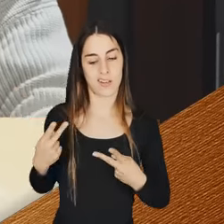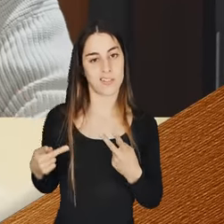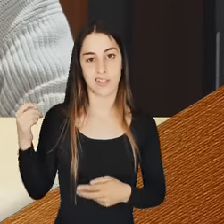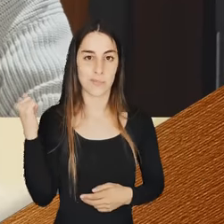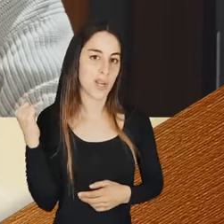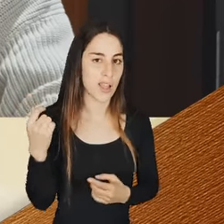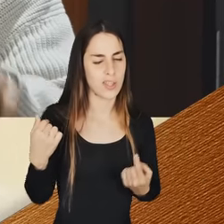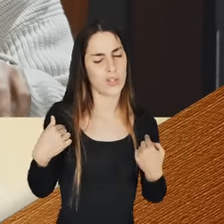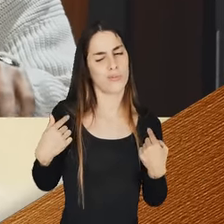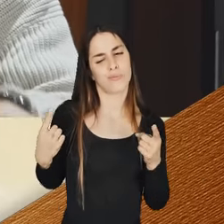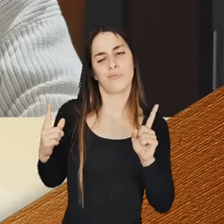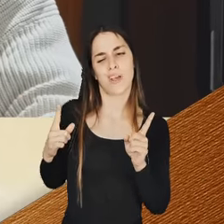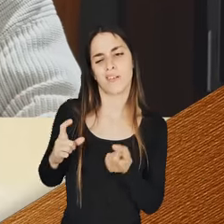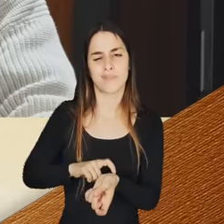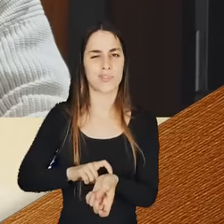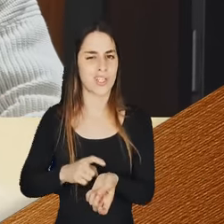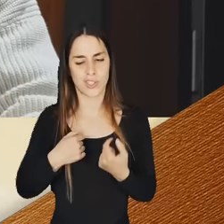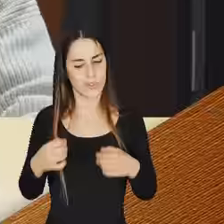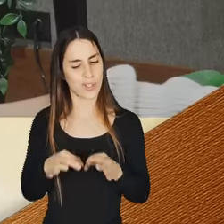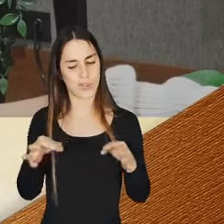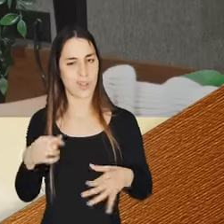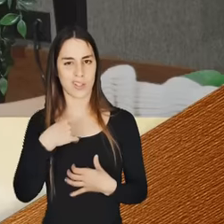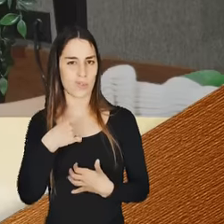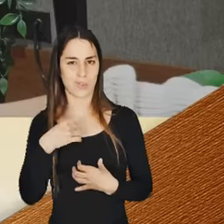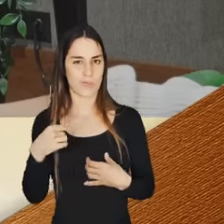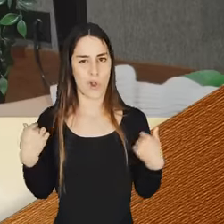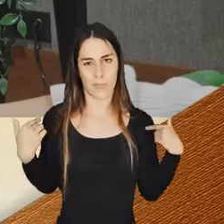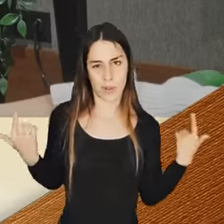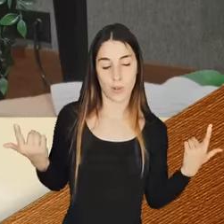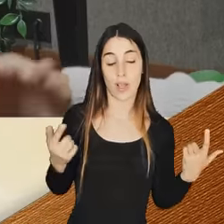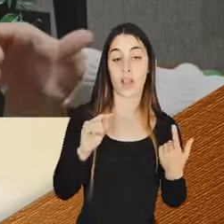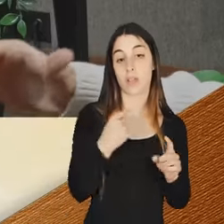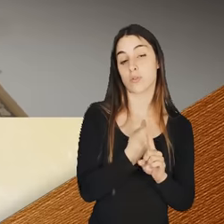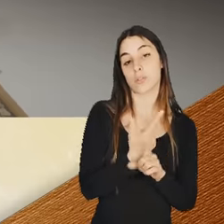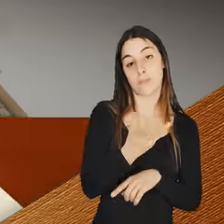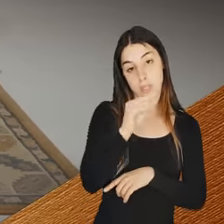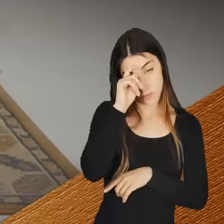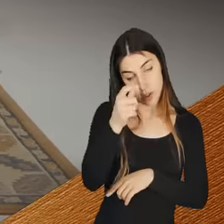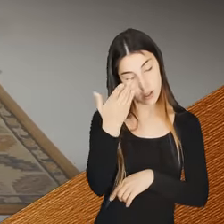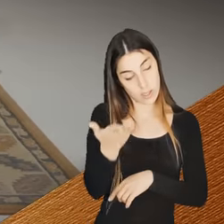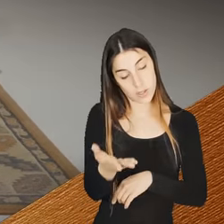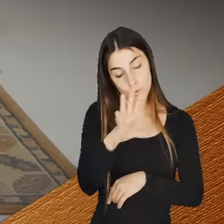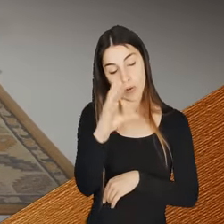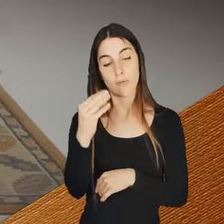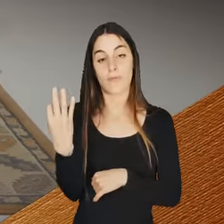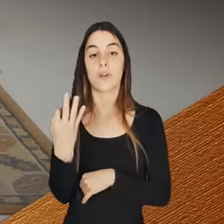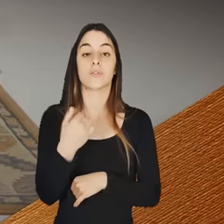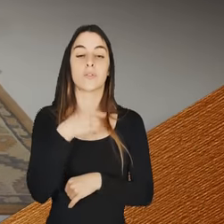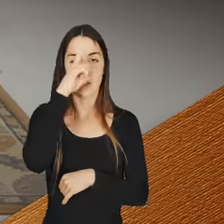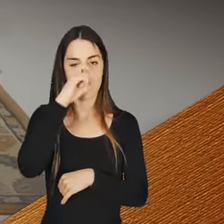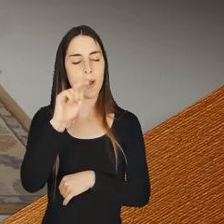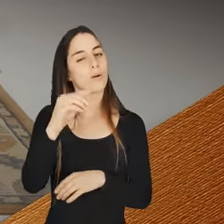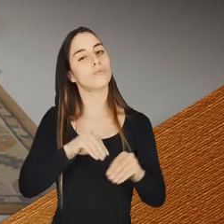nenhuma personagem. Nenhum. Eu quero ser eu, autêntico. Que é das coisas que eu mais respeito em ti, João. Aliás, até me fizeste lembrar agora um